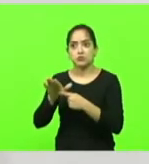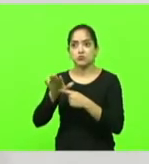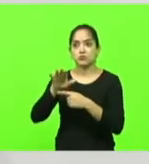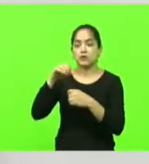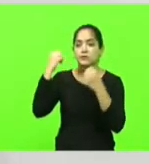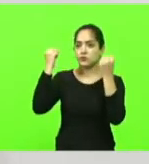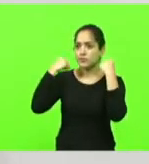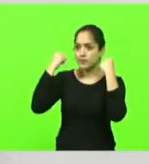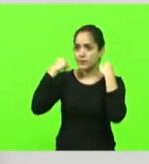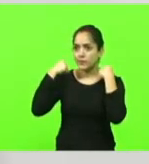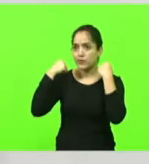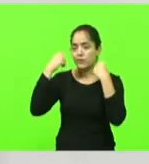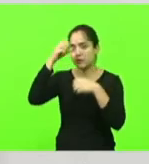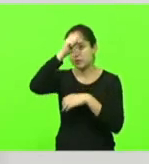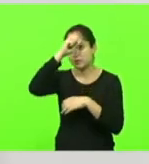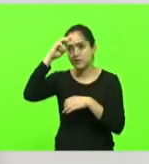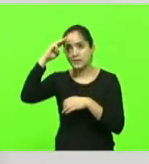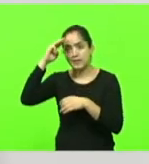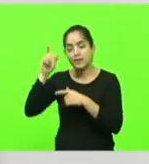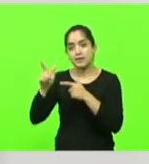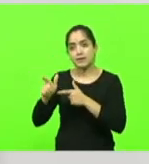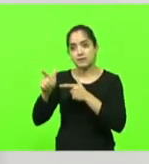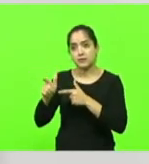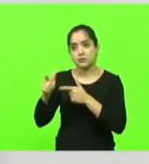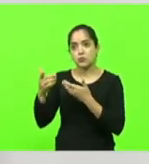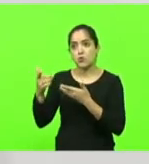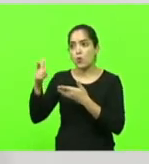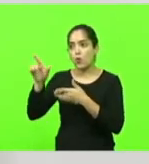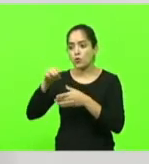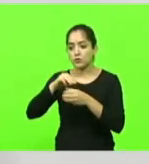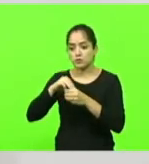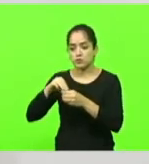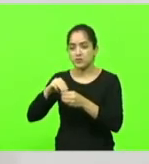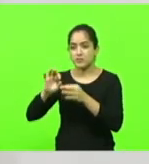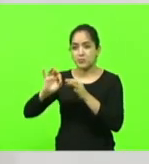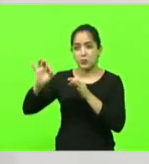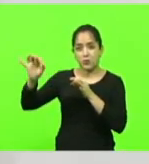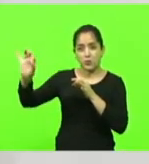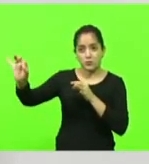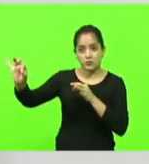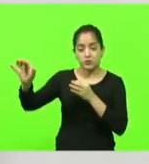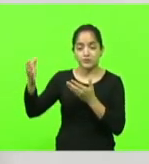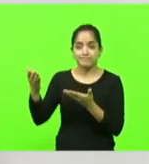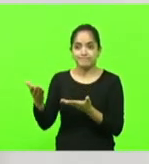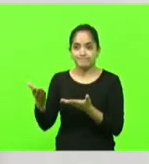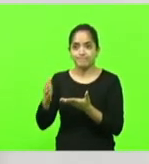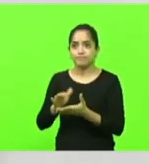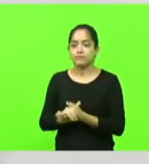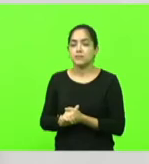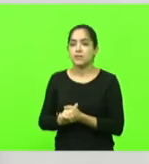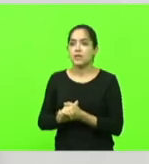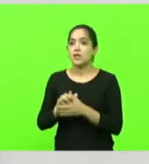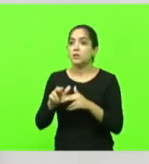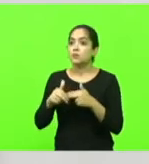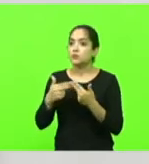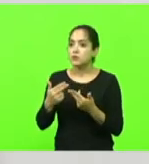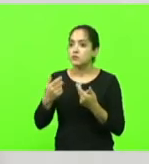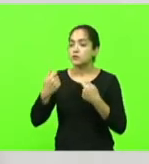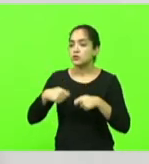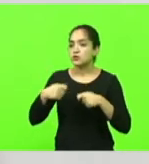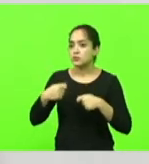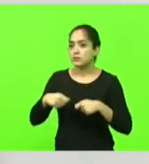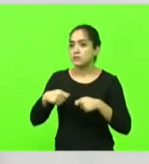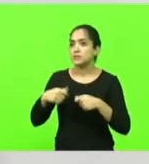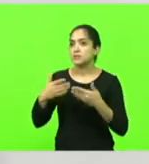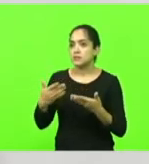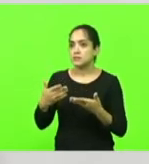do Oeste, Caçador, Joaçaba, para outros municípios distantes da sua realidade social. Então, por isso que nós precisamos aqui fazer uma